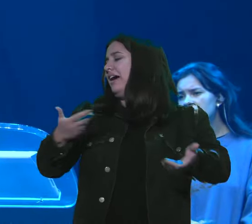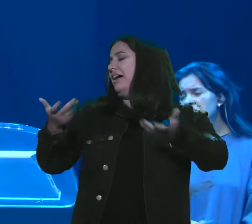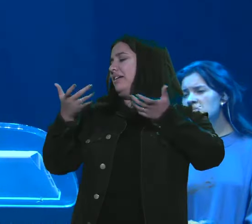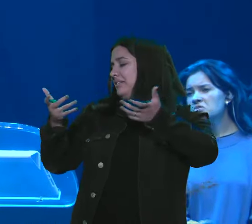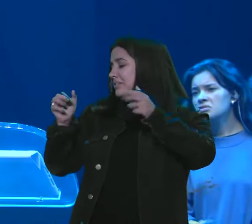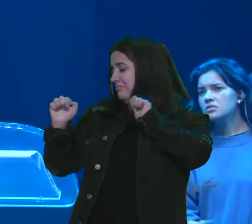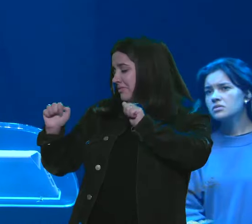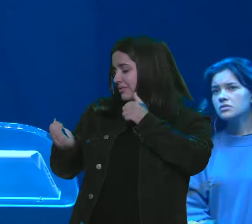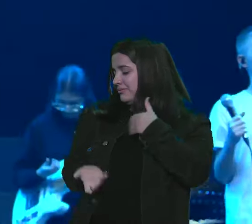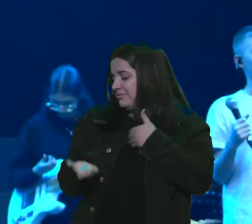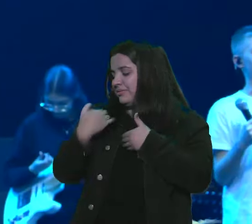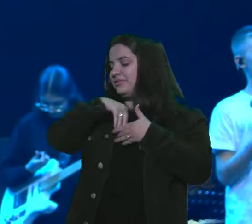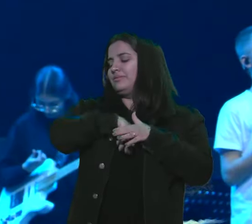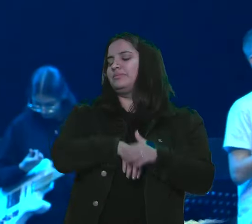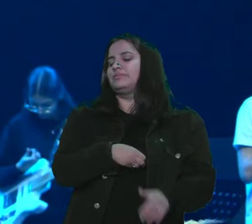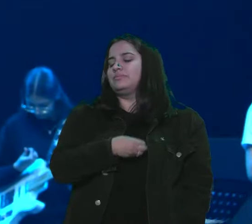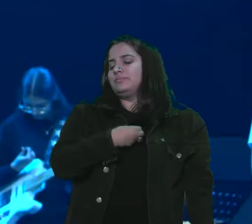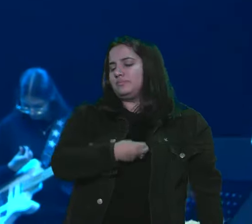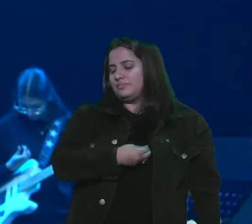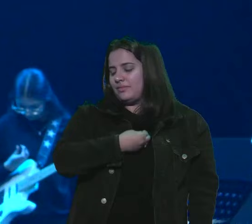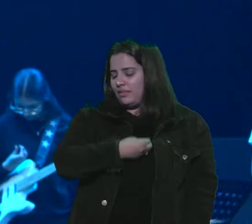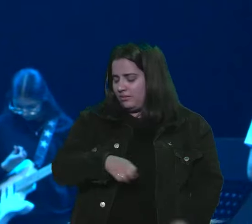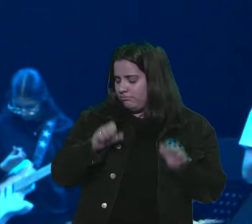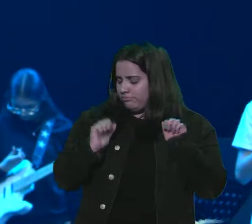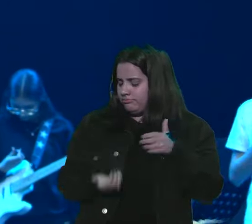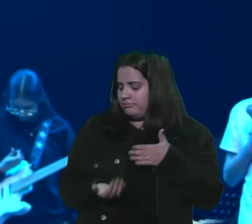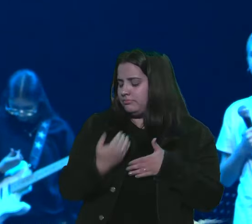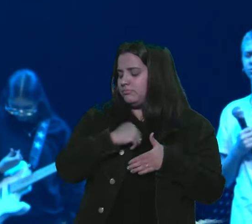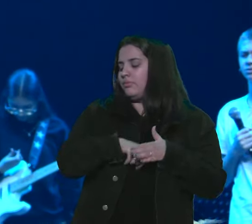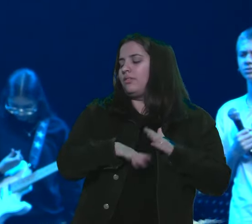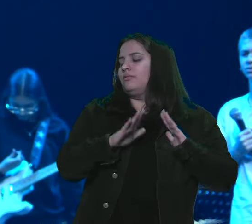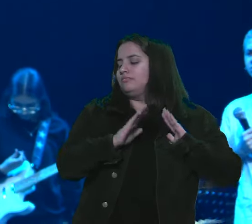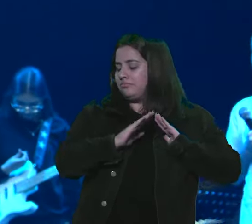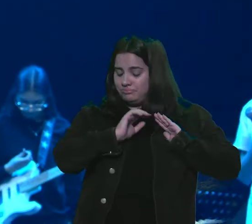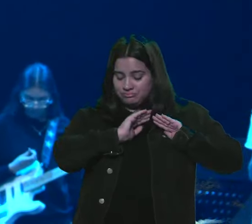Entra na minha vida, entra na minha casa,